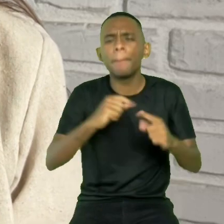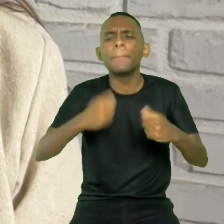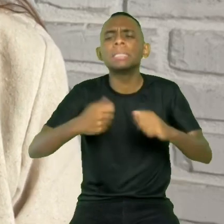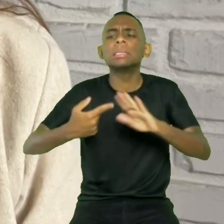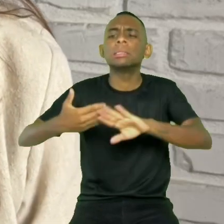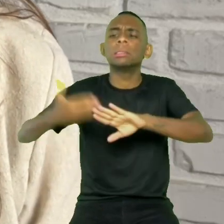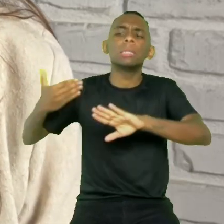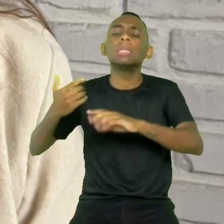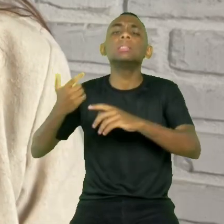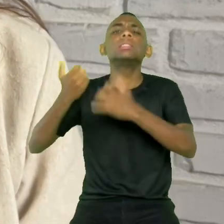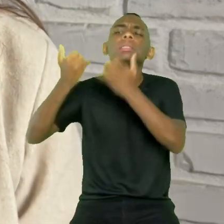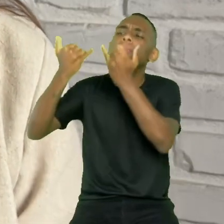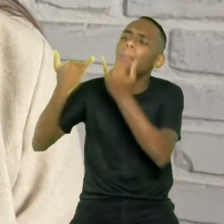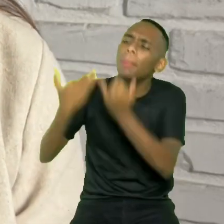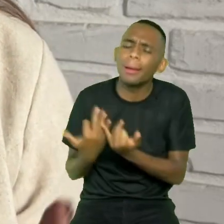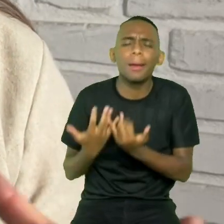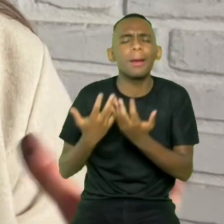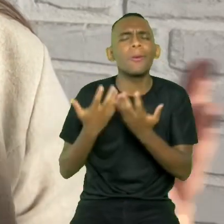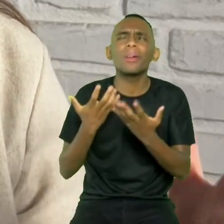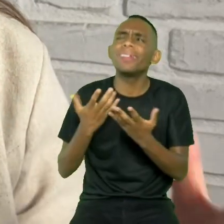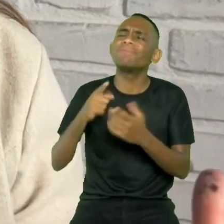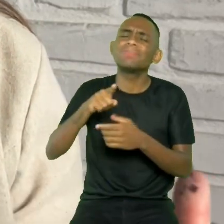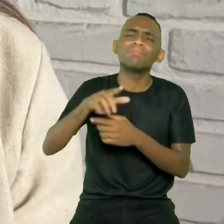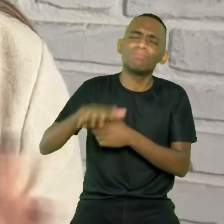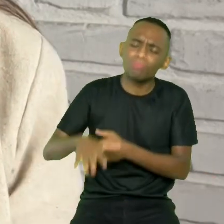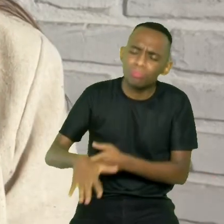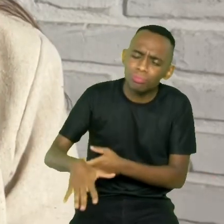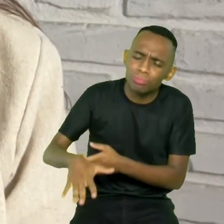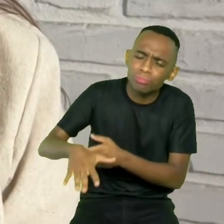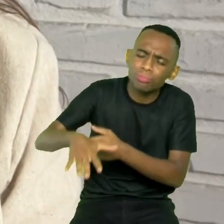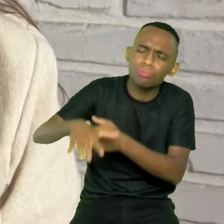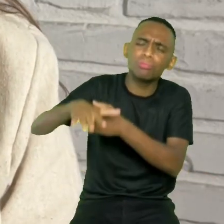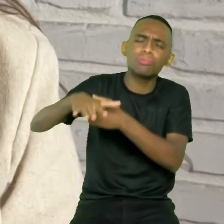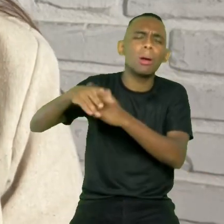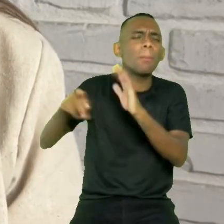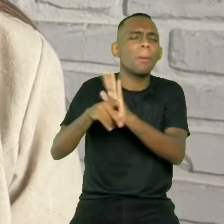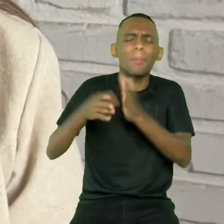sua infância, na sua adolescência, da sua época de Governador Valadares.